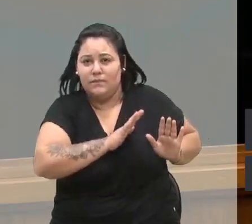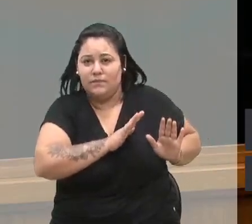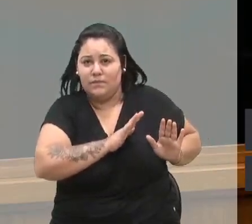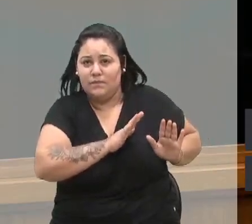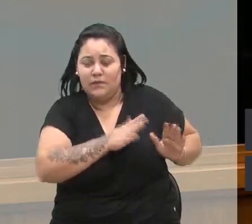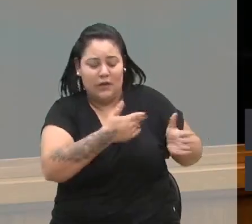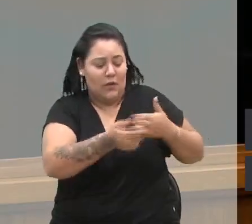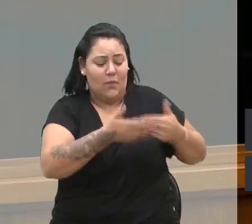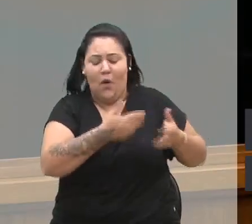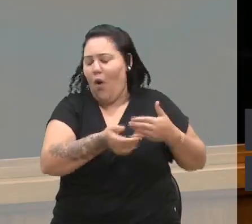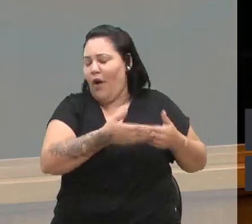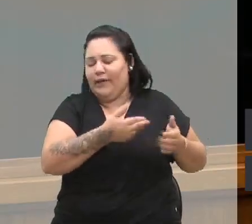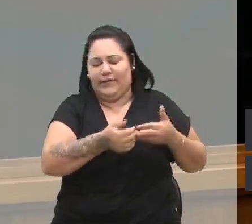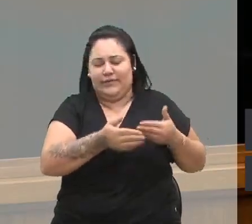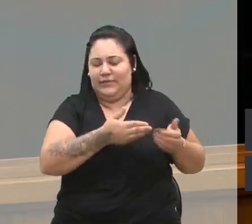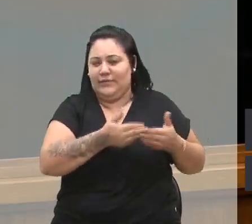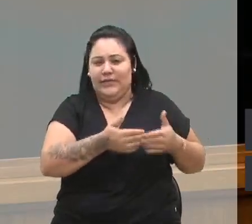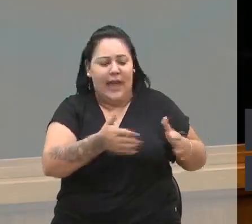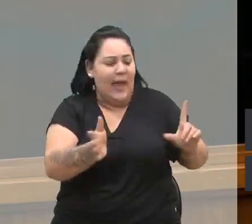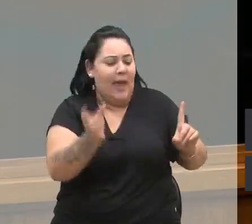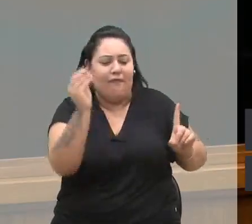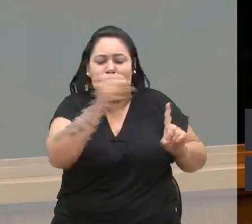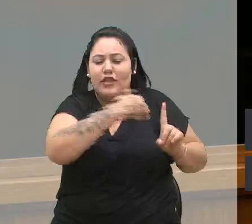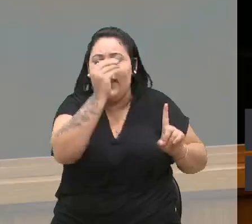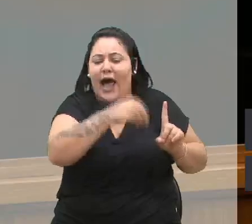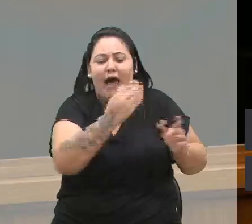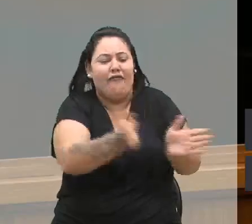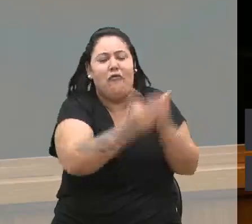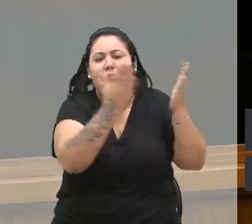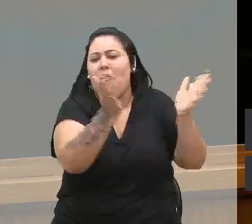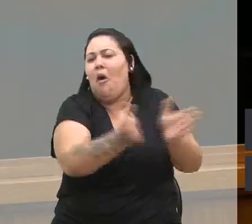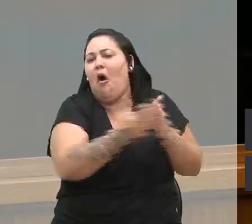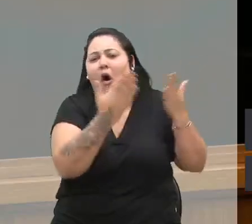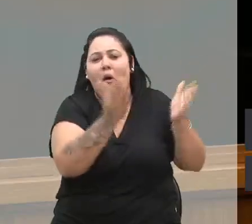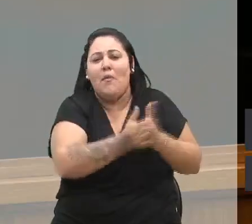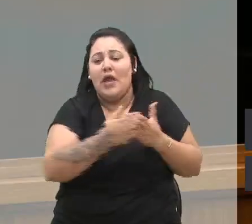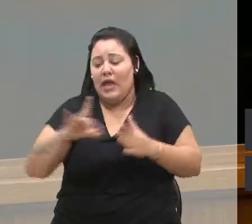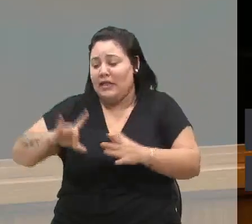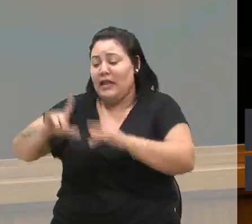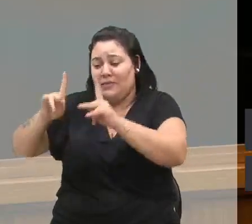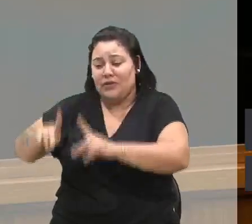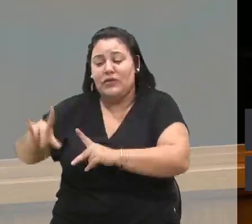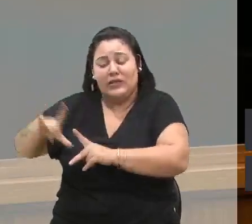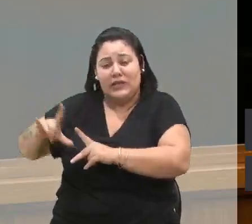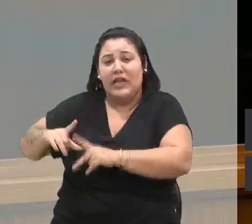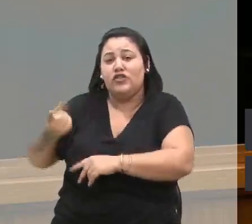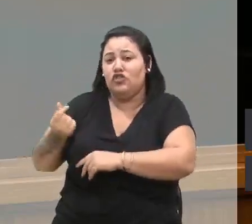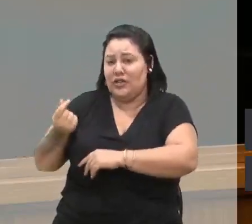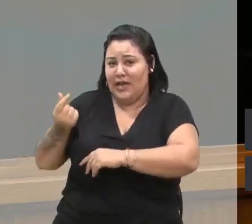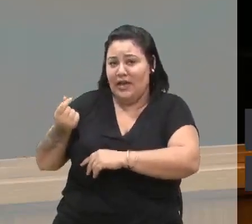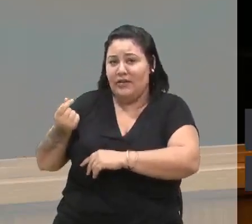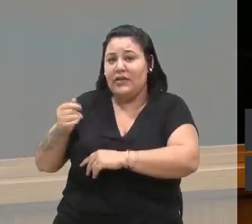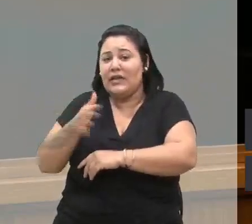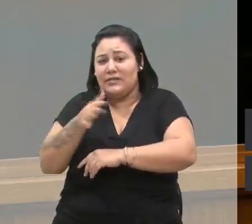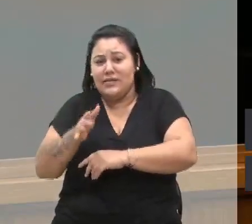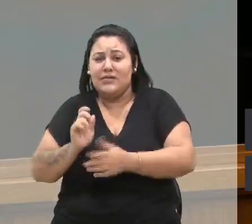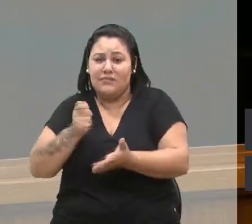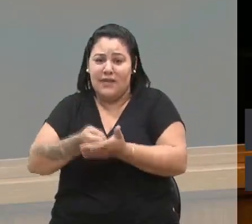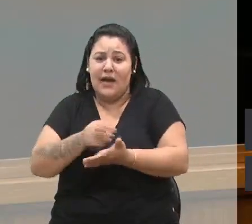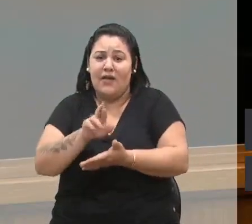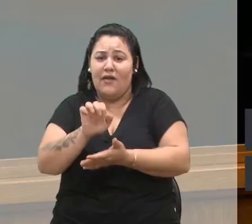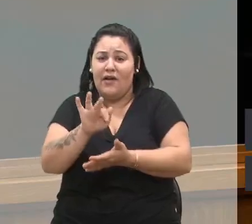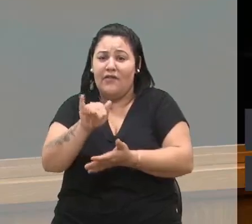totalmente pobre, se é meio pobre, tem pessoas com mais condições que fazem refis, e isso é